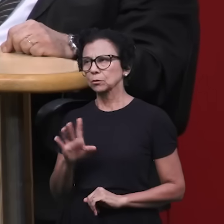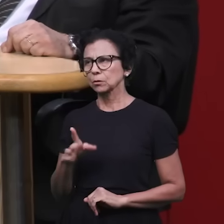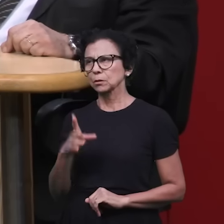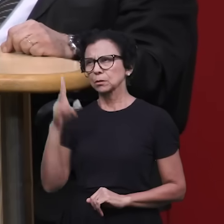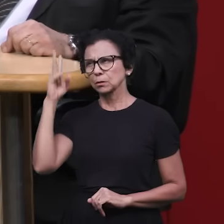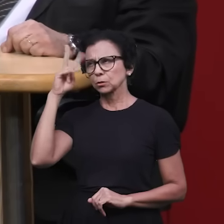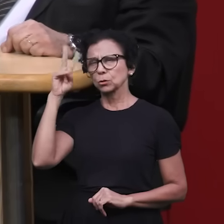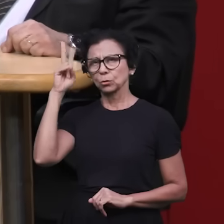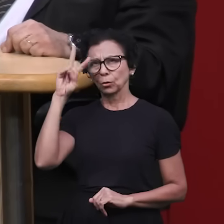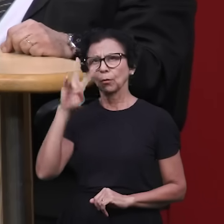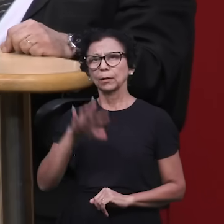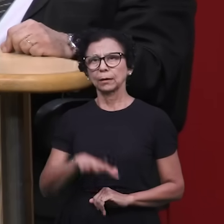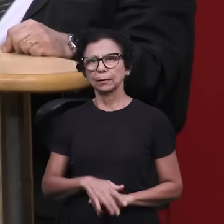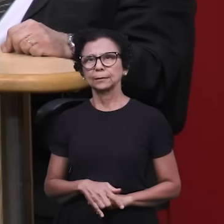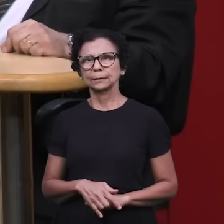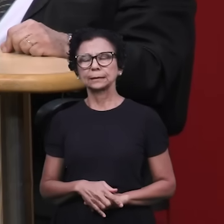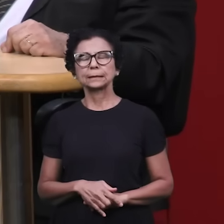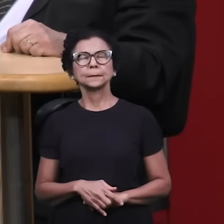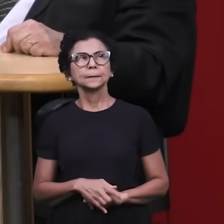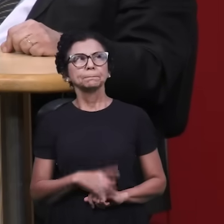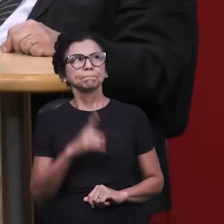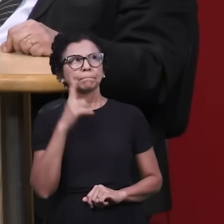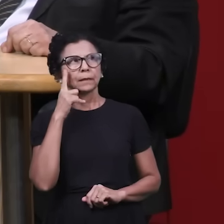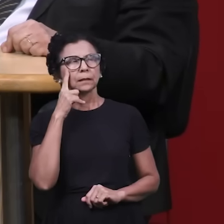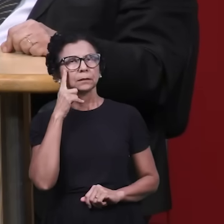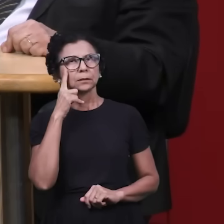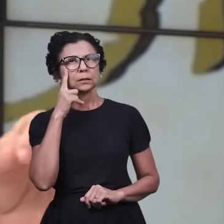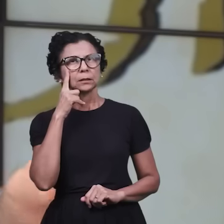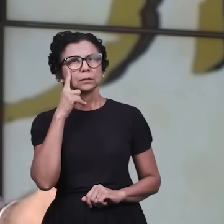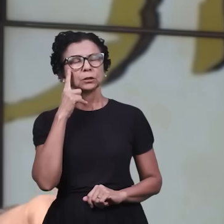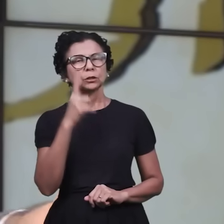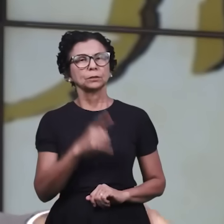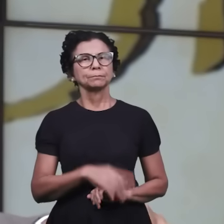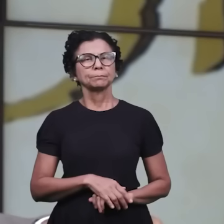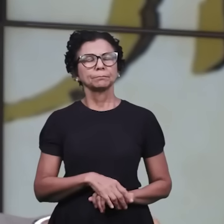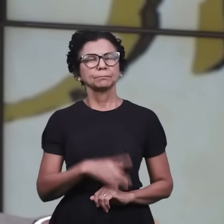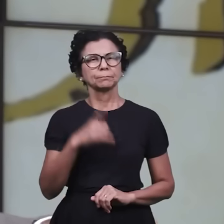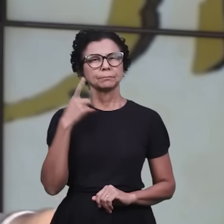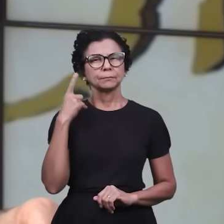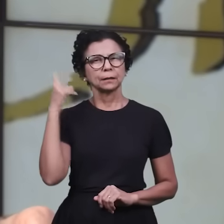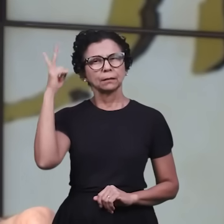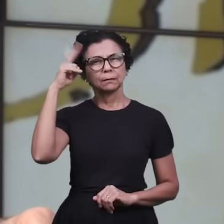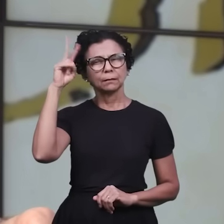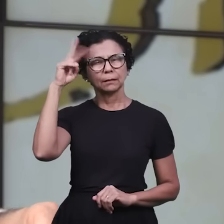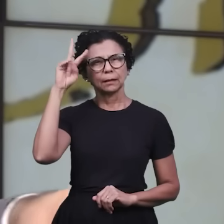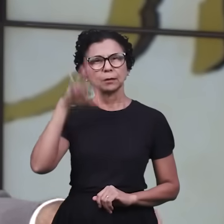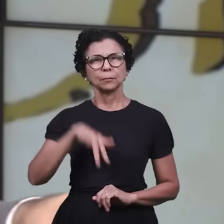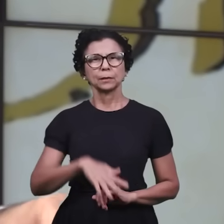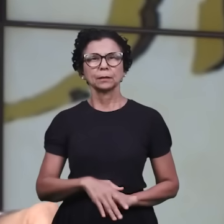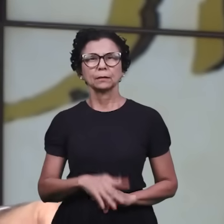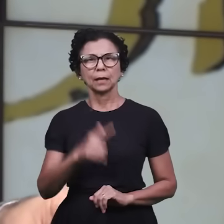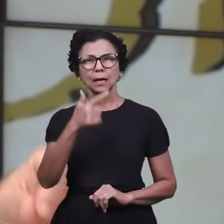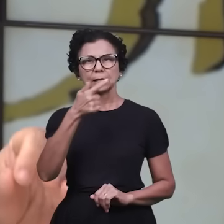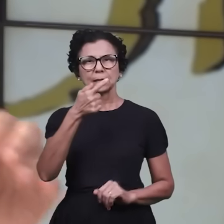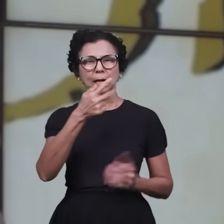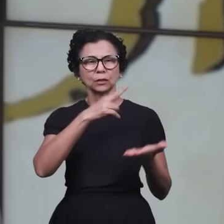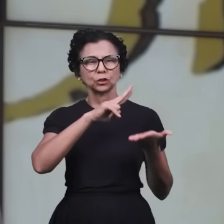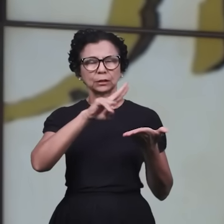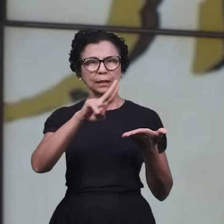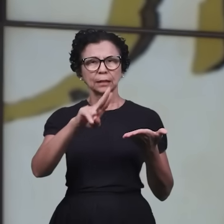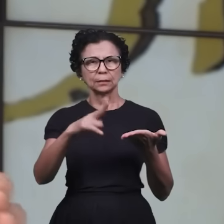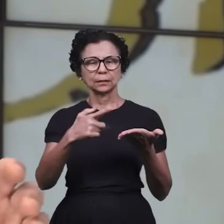essa parte histórica, ela desenha as 7 cartas do Apocalipse. Ela desenha, é o